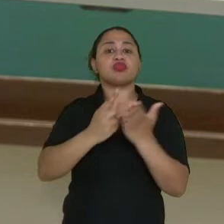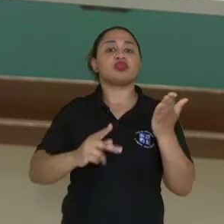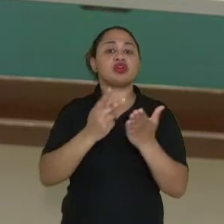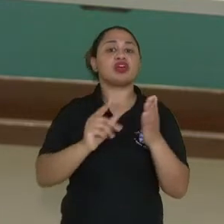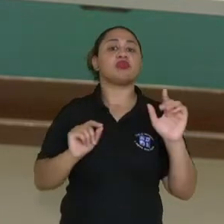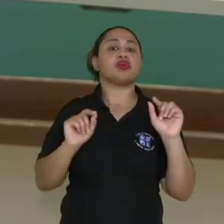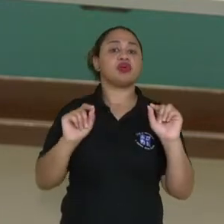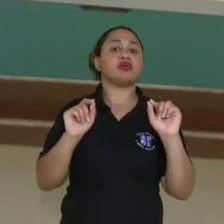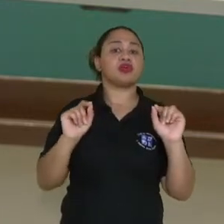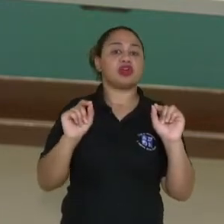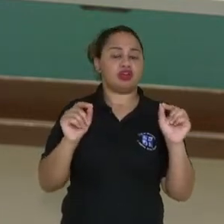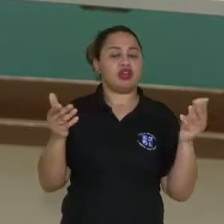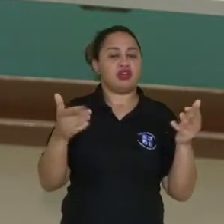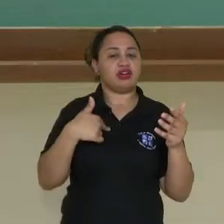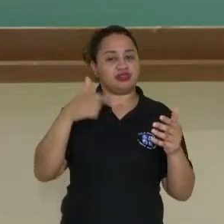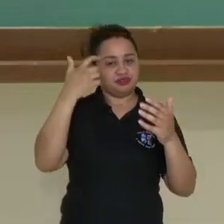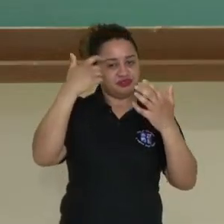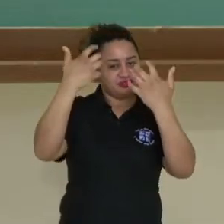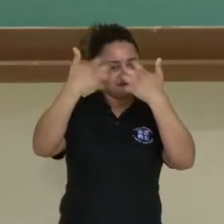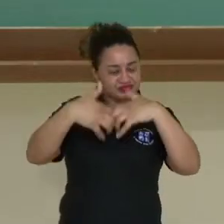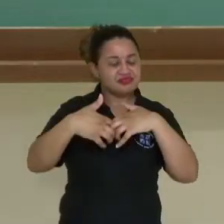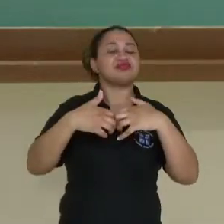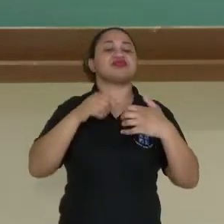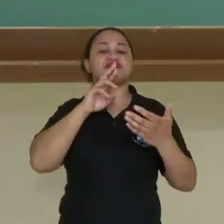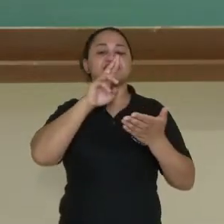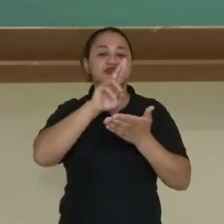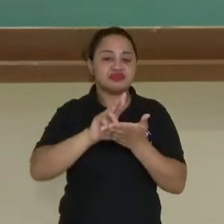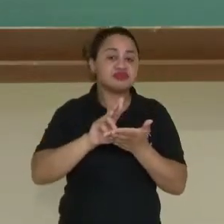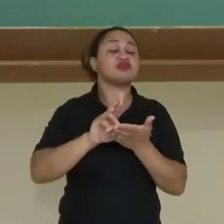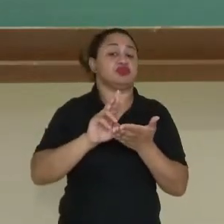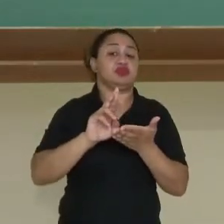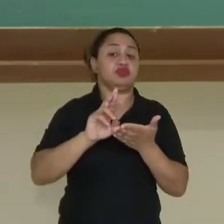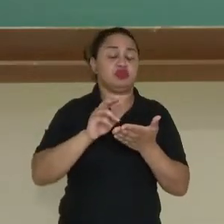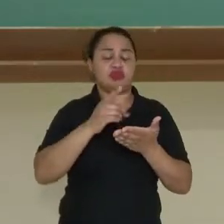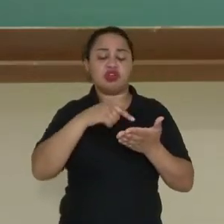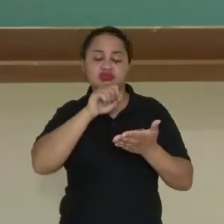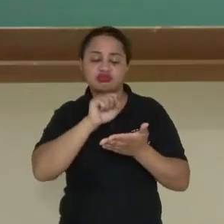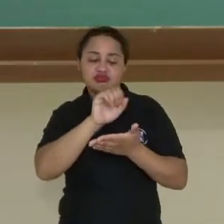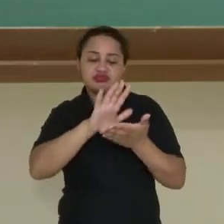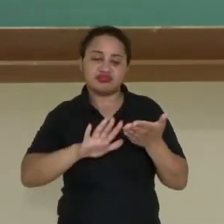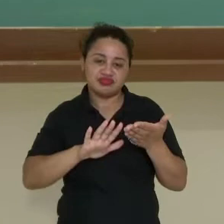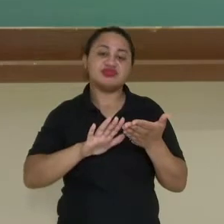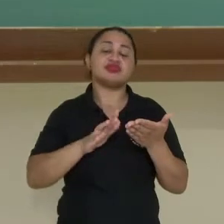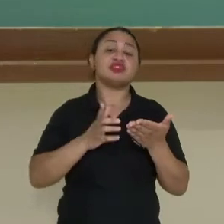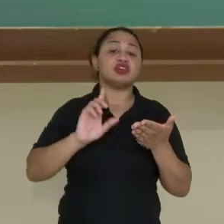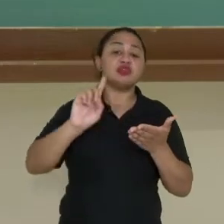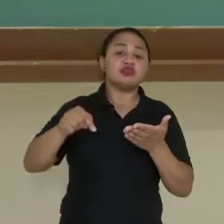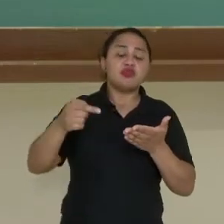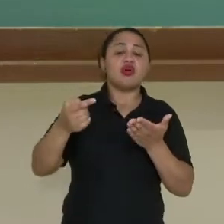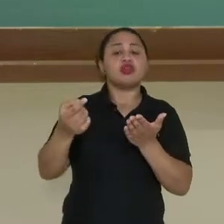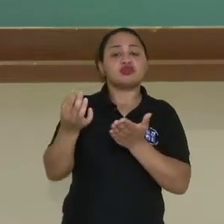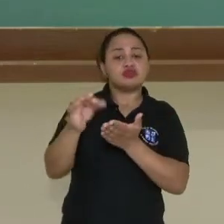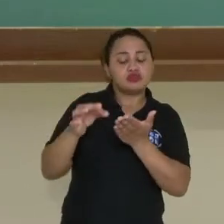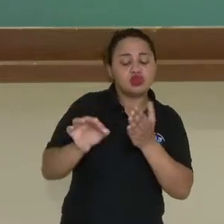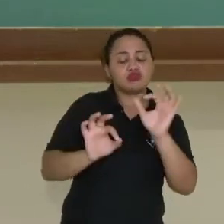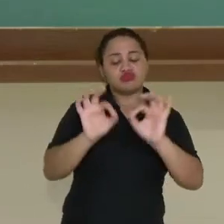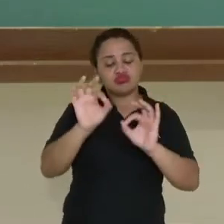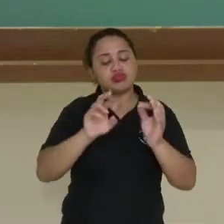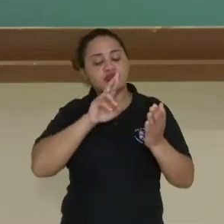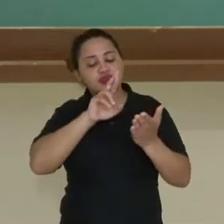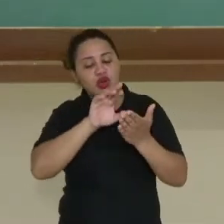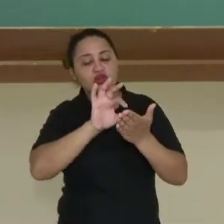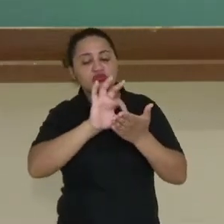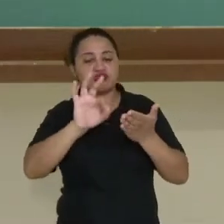cordel? Então, vou deixar vocês pensando um pouquinho aí e mais um momento para vocês treinarem a escrita, elaborando duas, três frases para dar